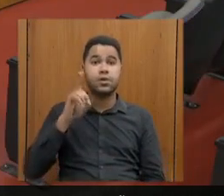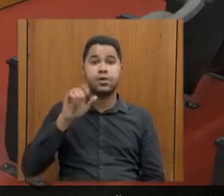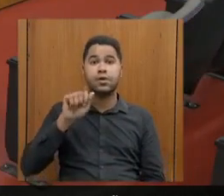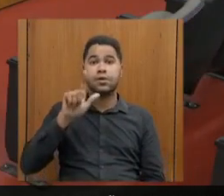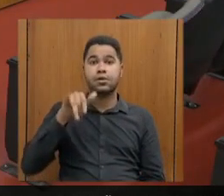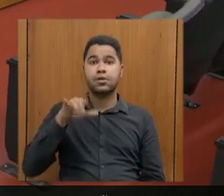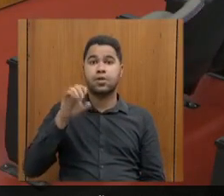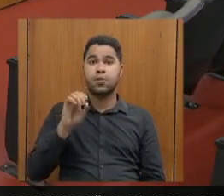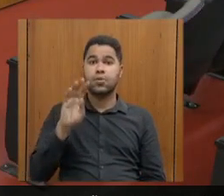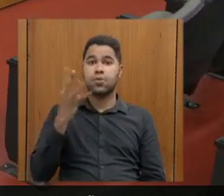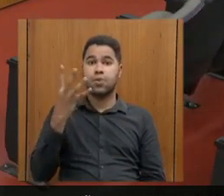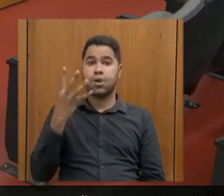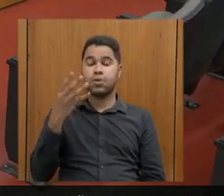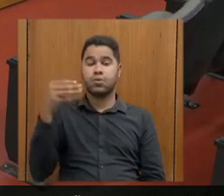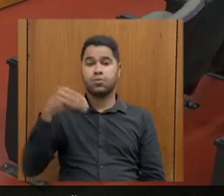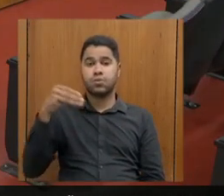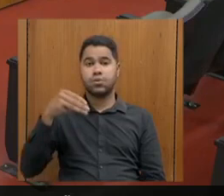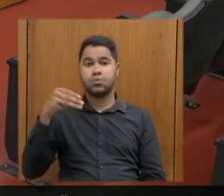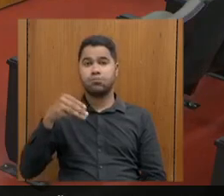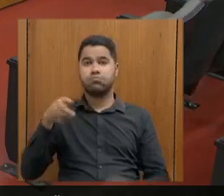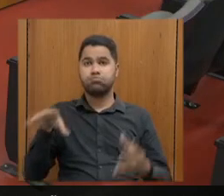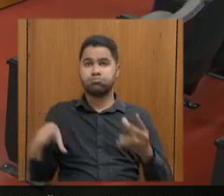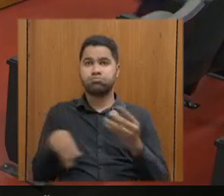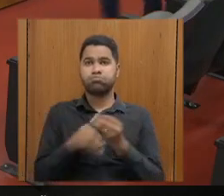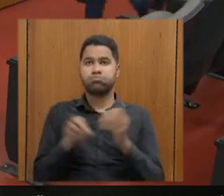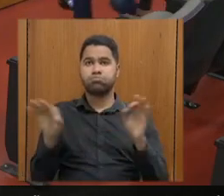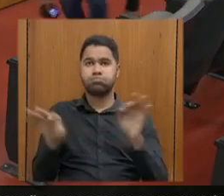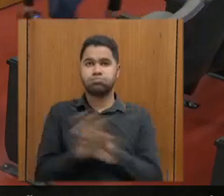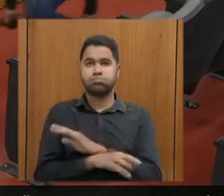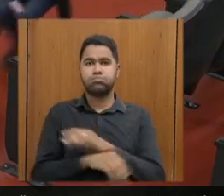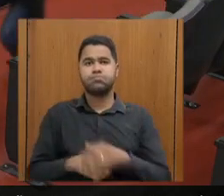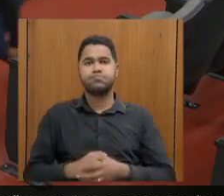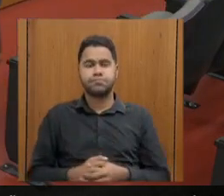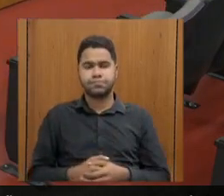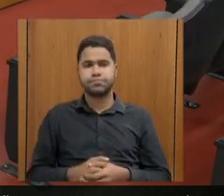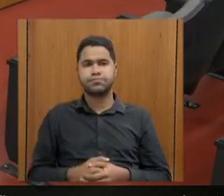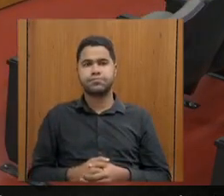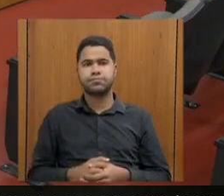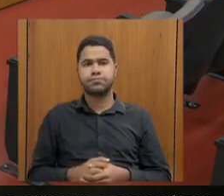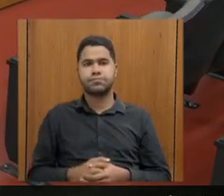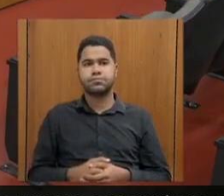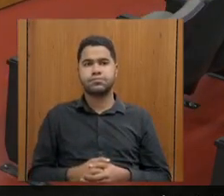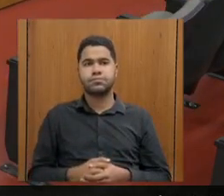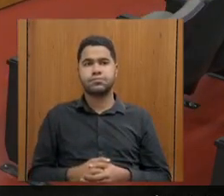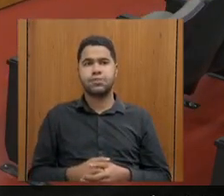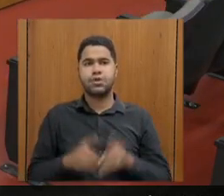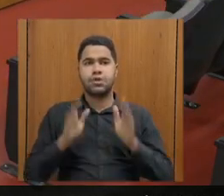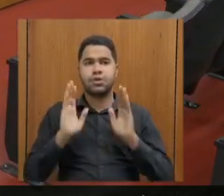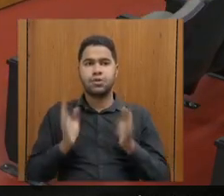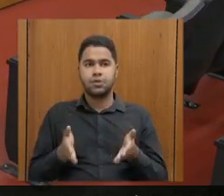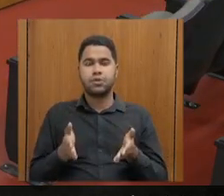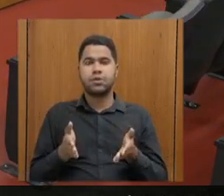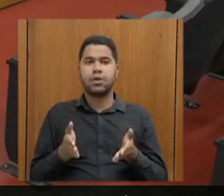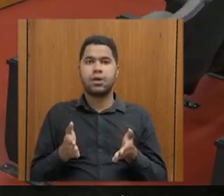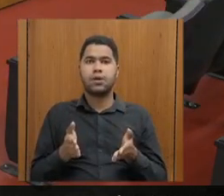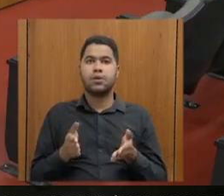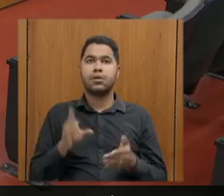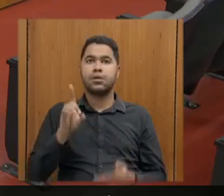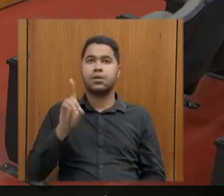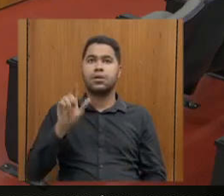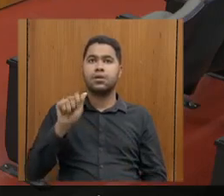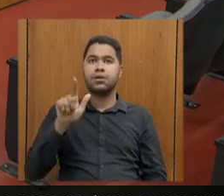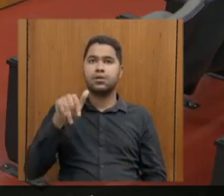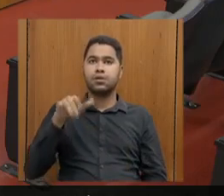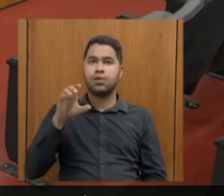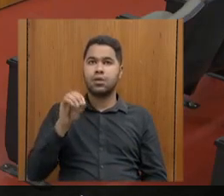tem 4 minutos para que faça suas considerações finais tá já contemplado o deputado